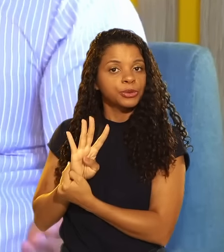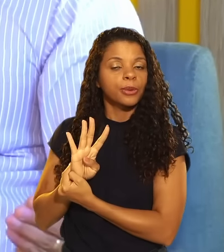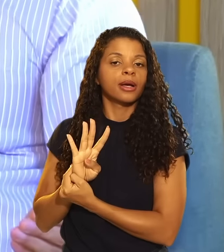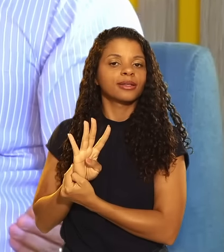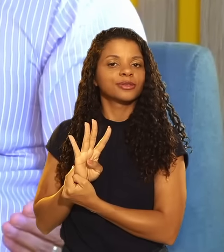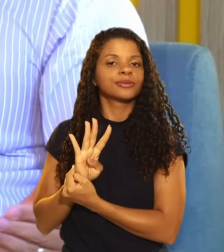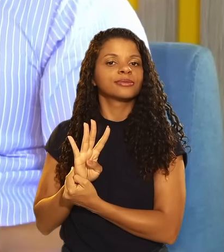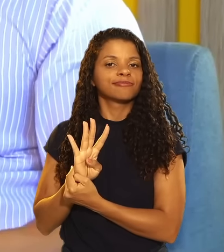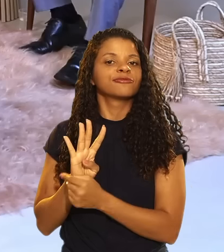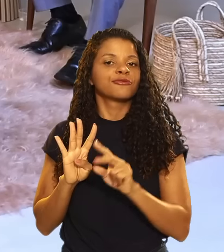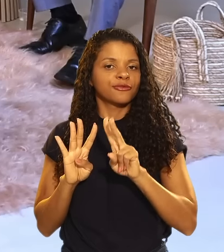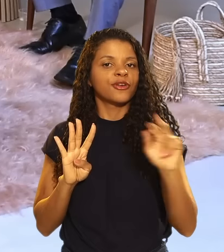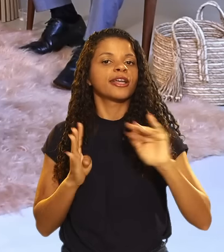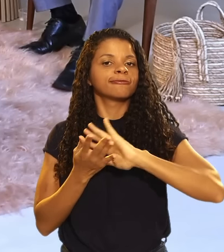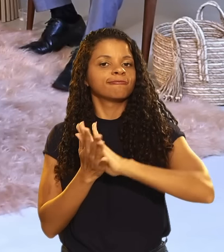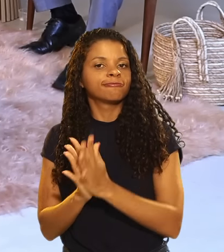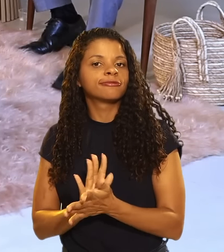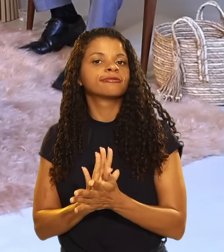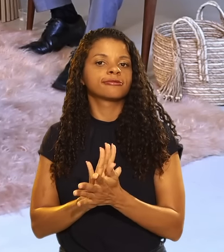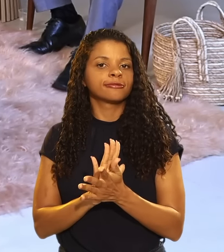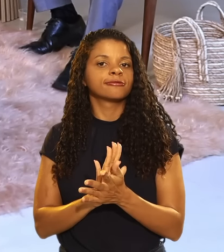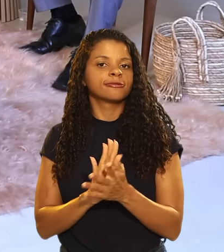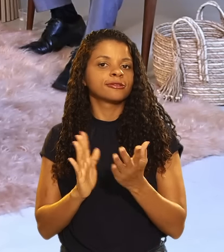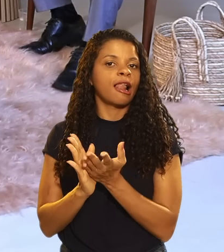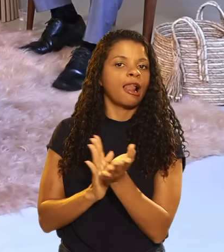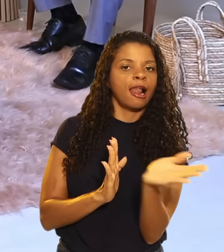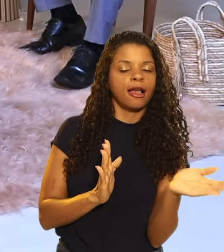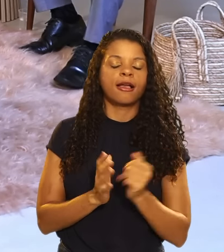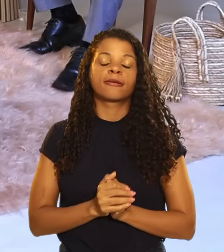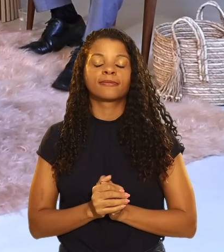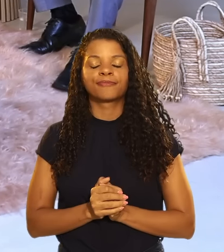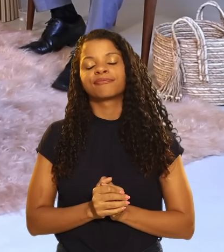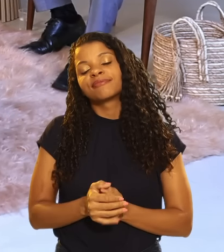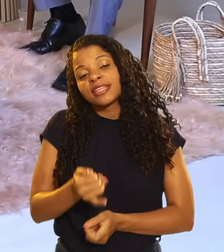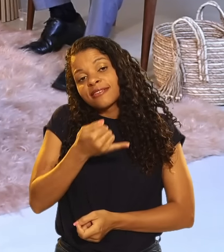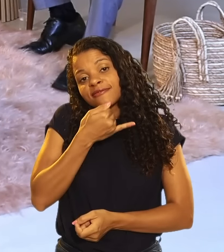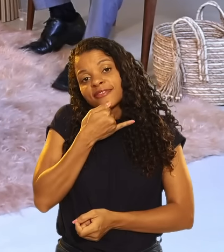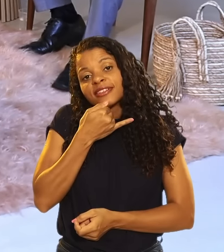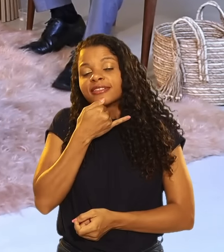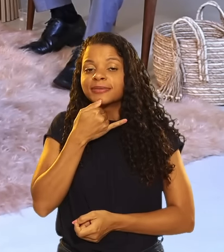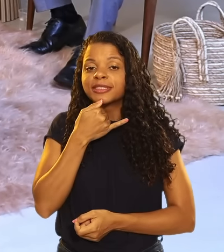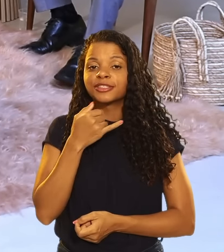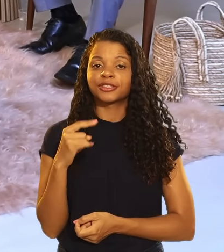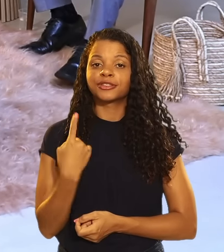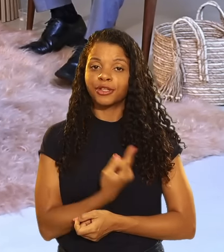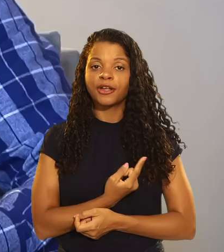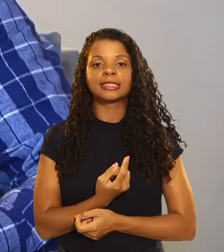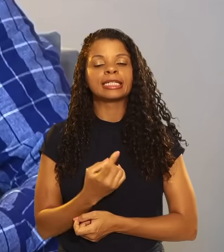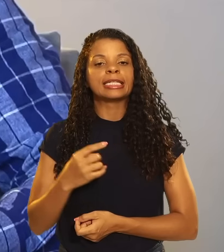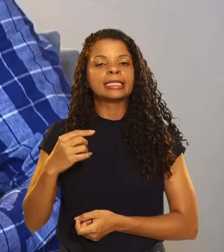extremamente atacados, né? E é uma bênção, né, Ricardo? Quando a gente, como guardador do sábado, né, a gente passa a semana toda ali no trabalho